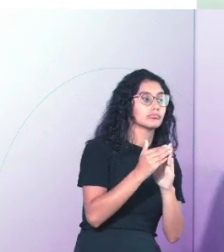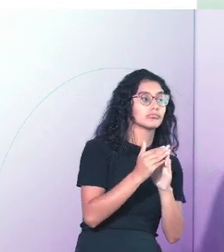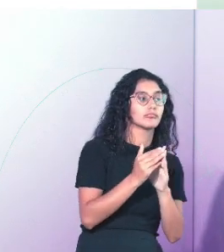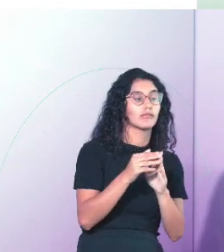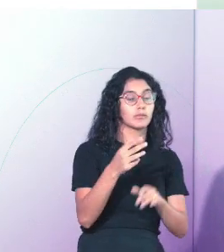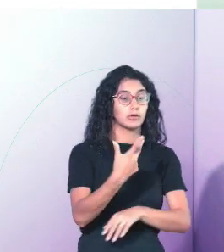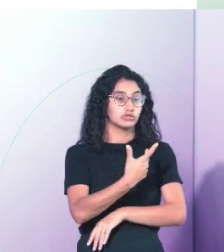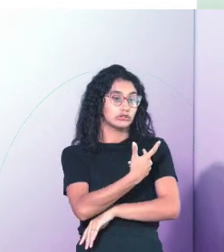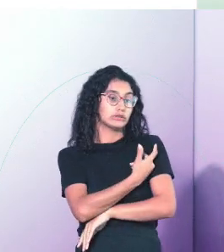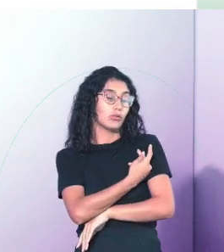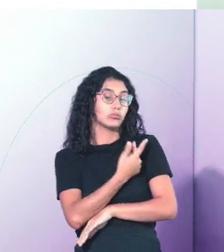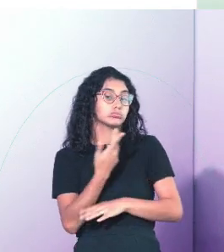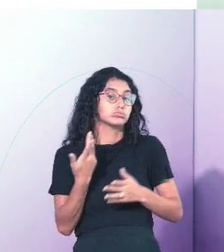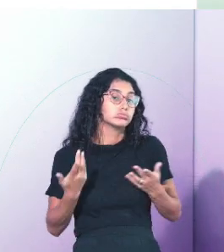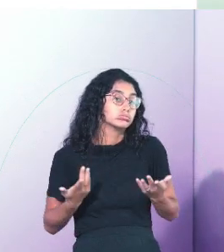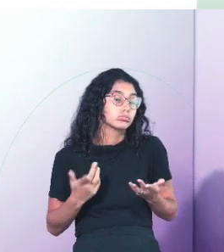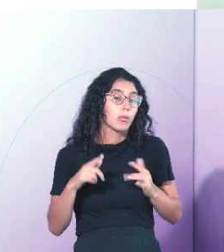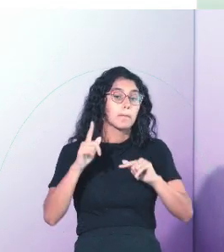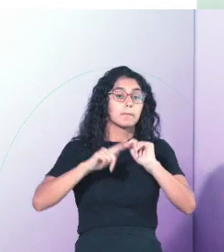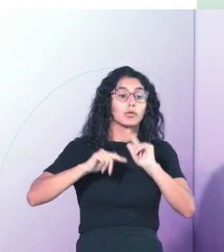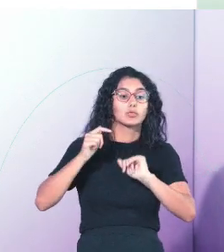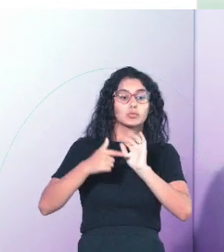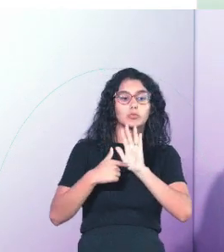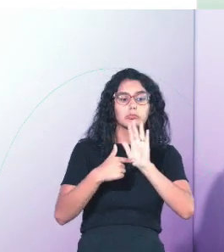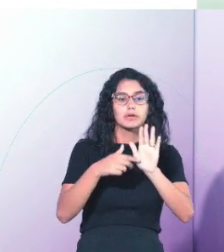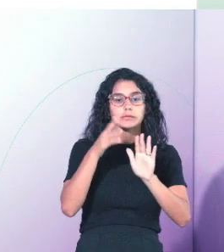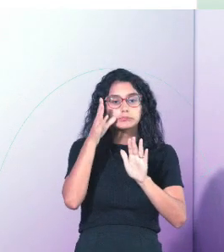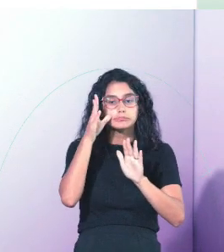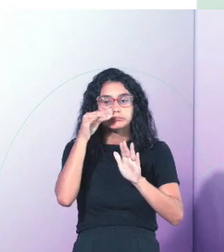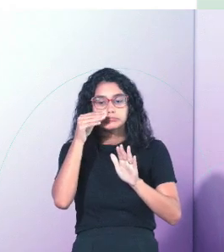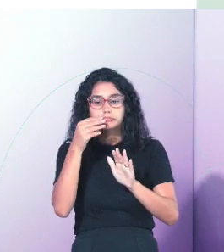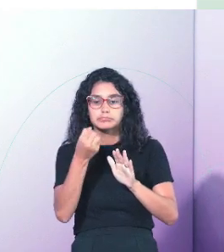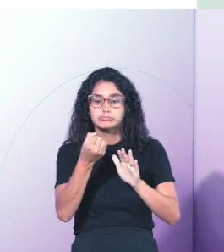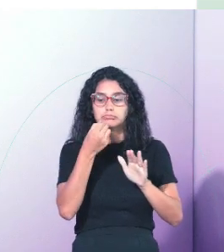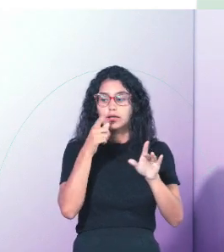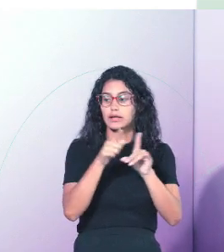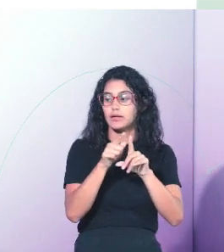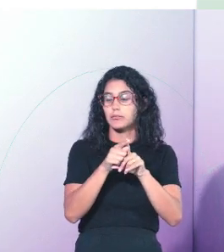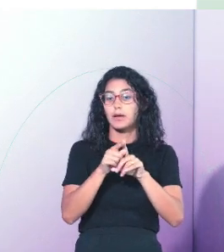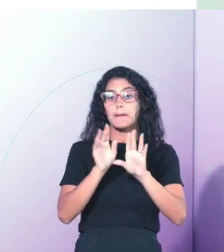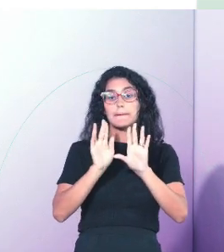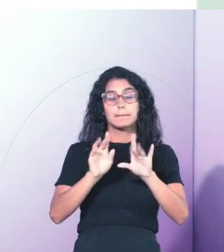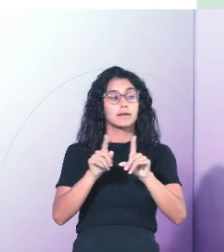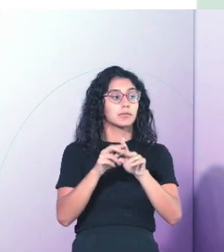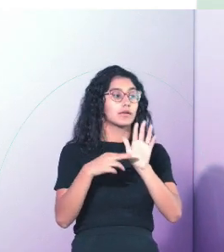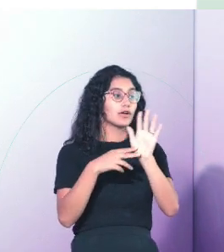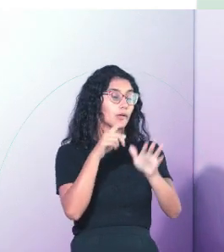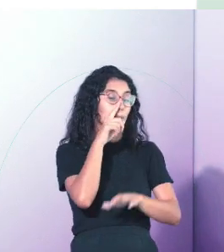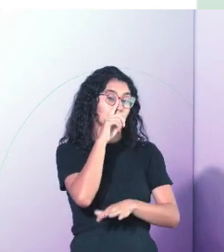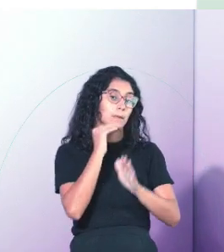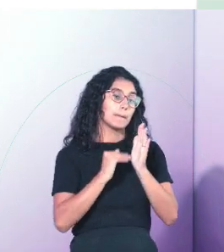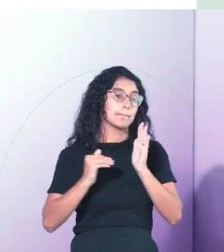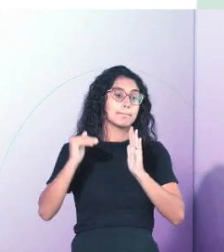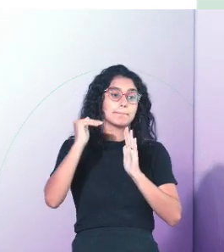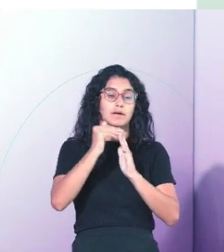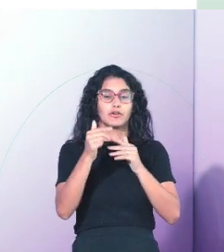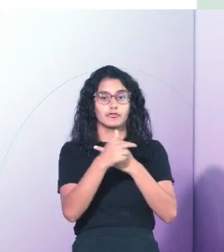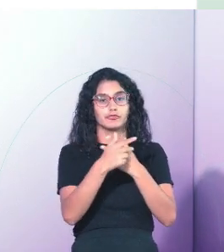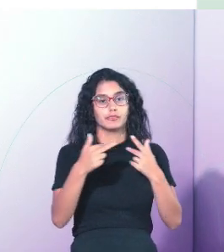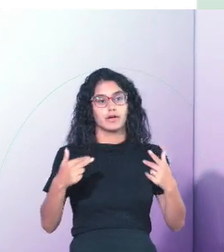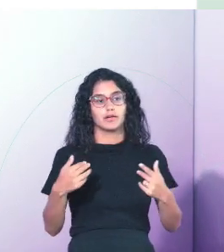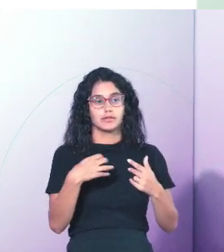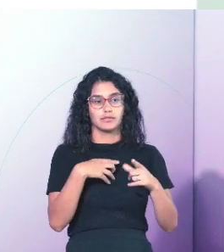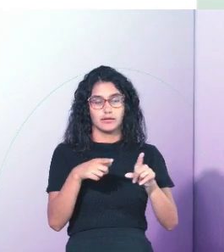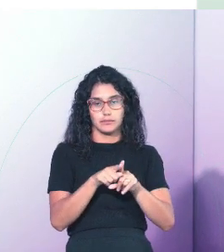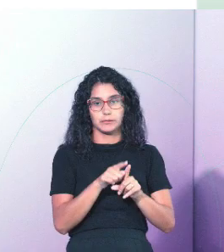uma injeção. Quando um produto ele demonstra um claro benefício clínico, mas apresenta um risco maior de efeito adverso, um